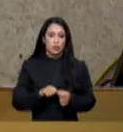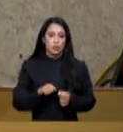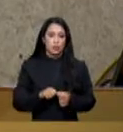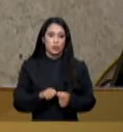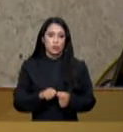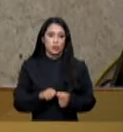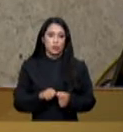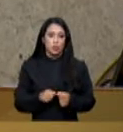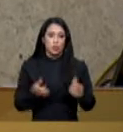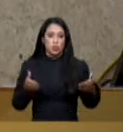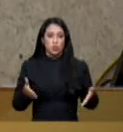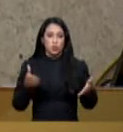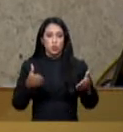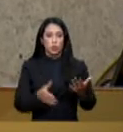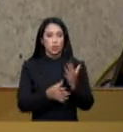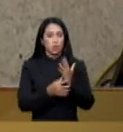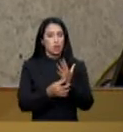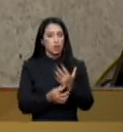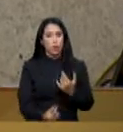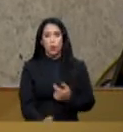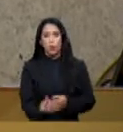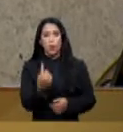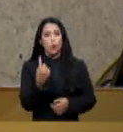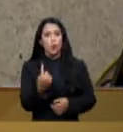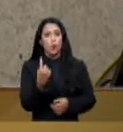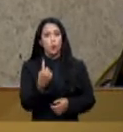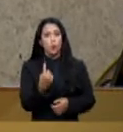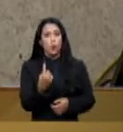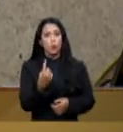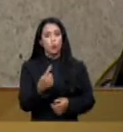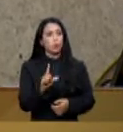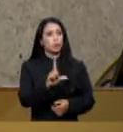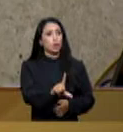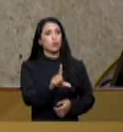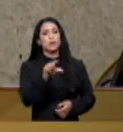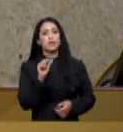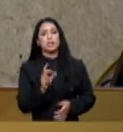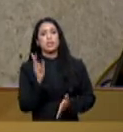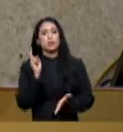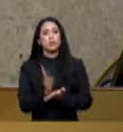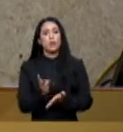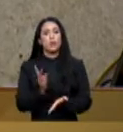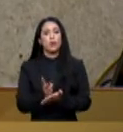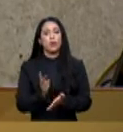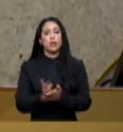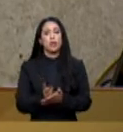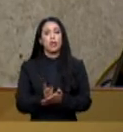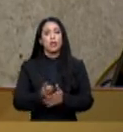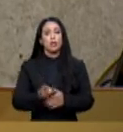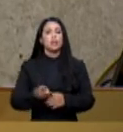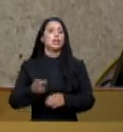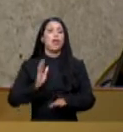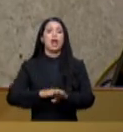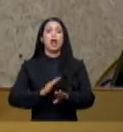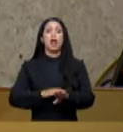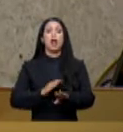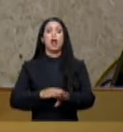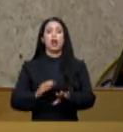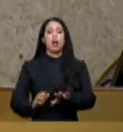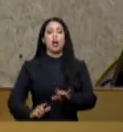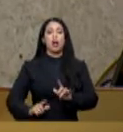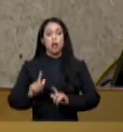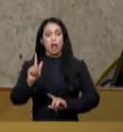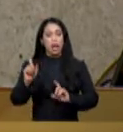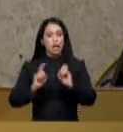se concentrem nas mãos de um único ente para a preservação do autogoverno da administração dos municípios.